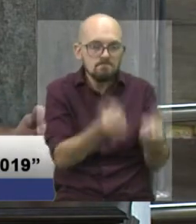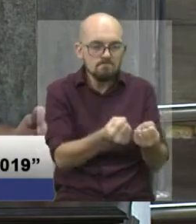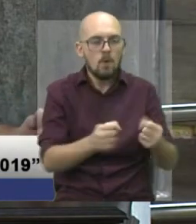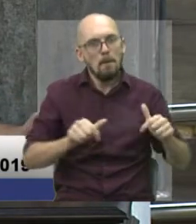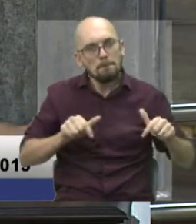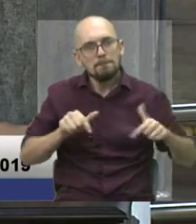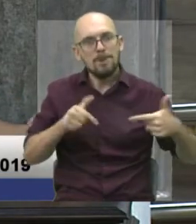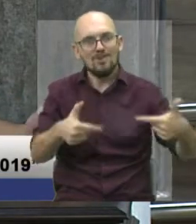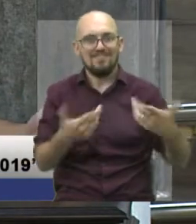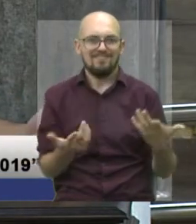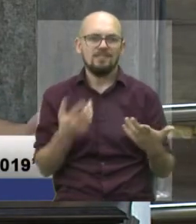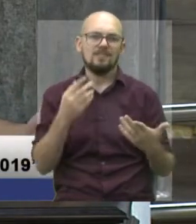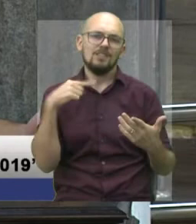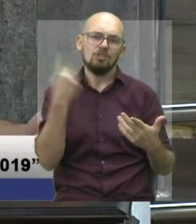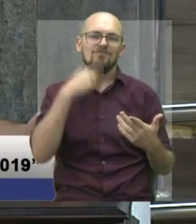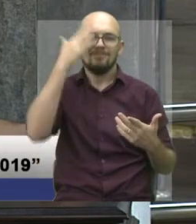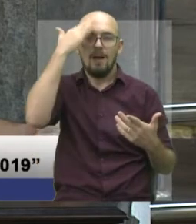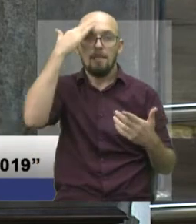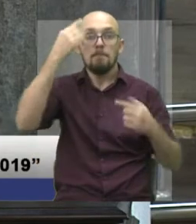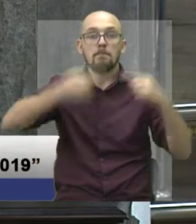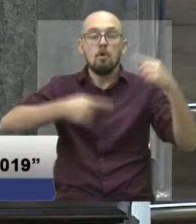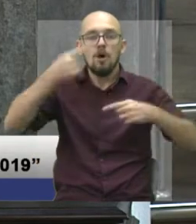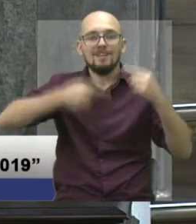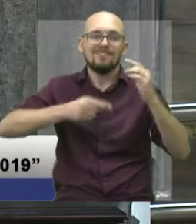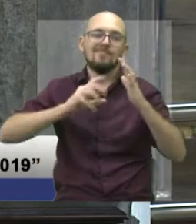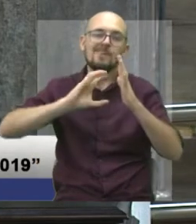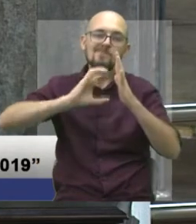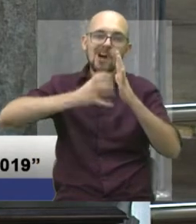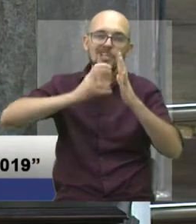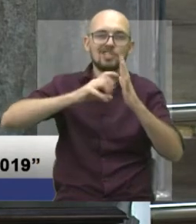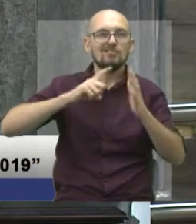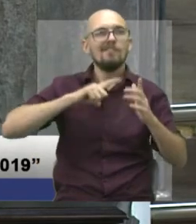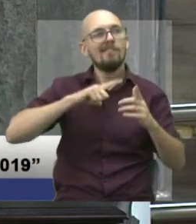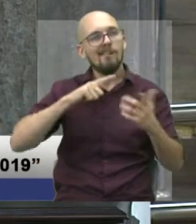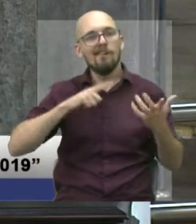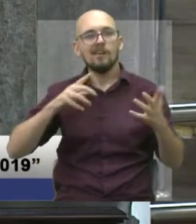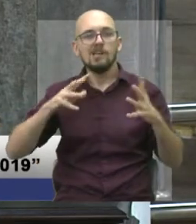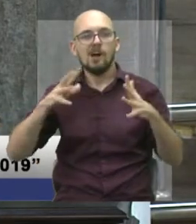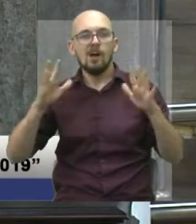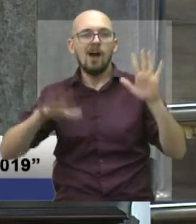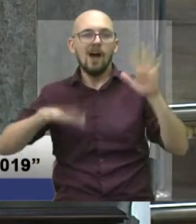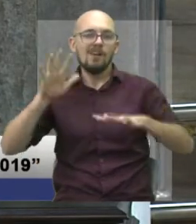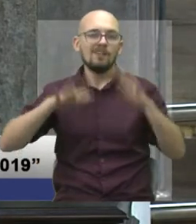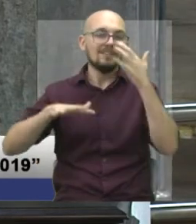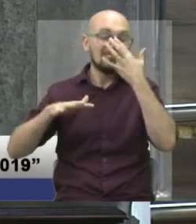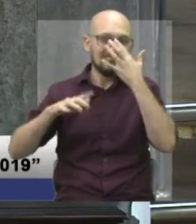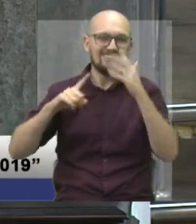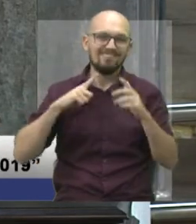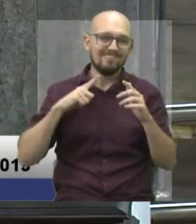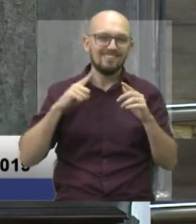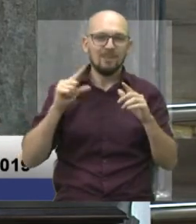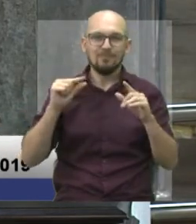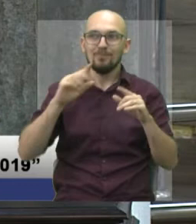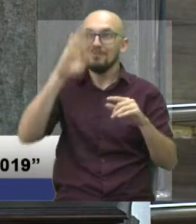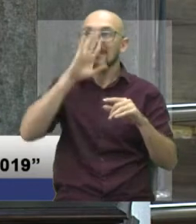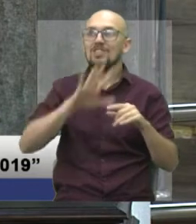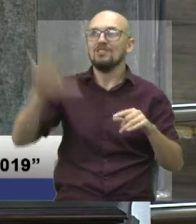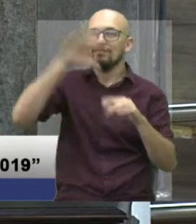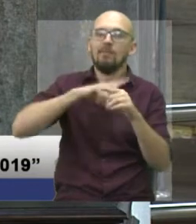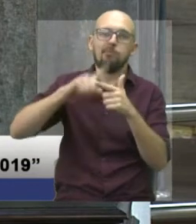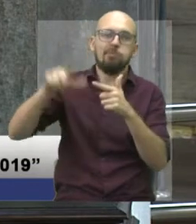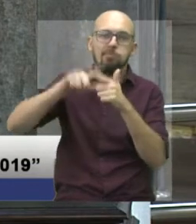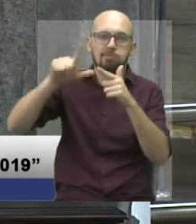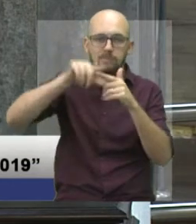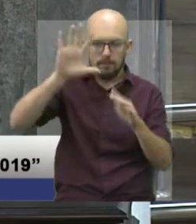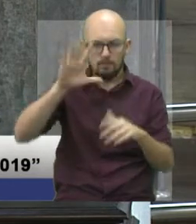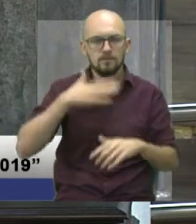partidária, ela tem os seus resquícios aí, até por conta de uma conjuntura mais nacional. Eu